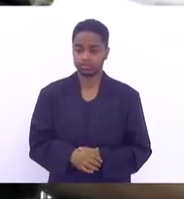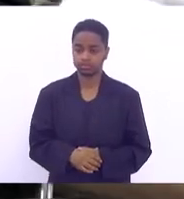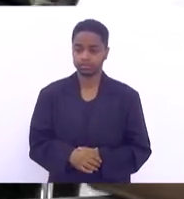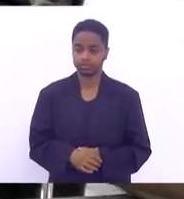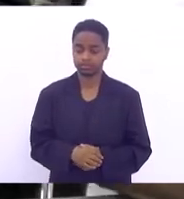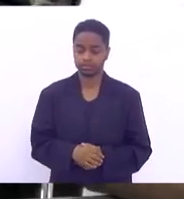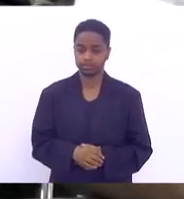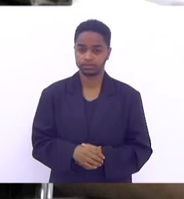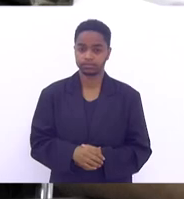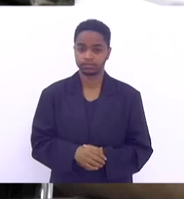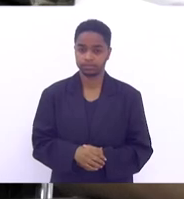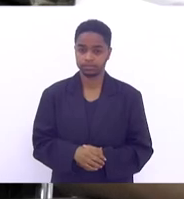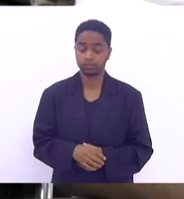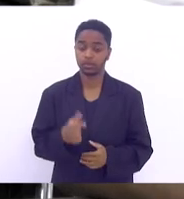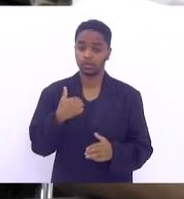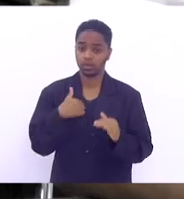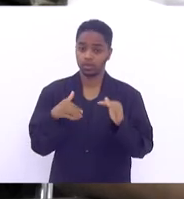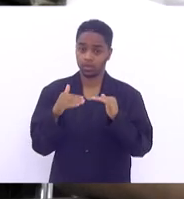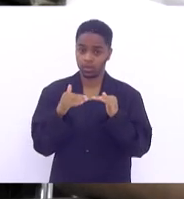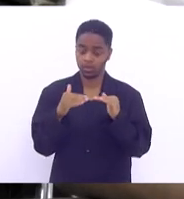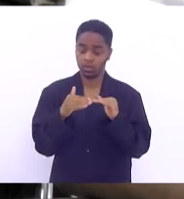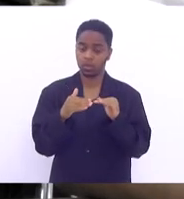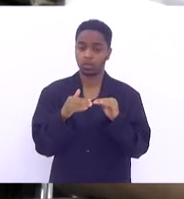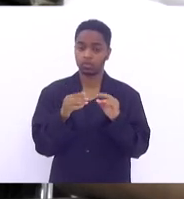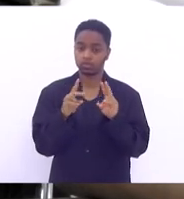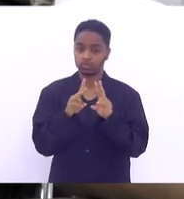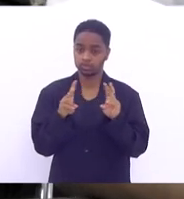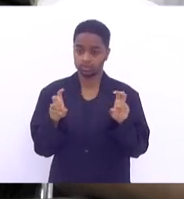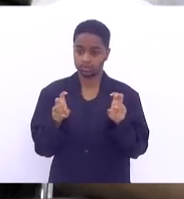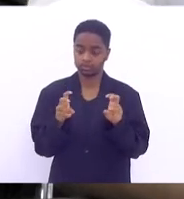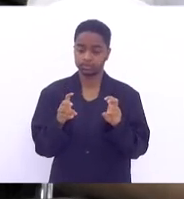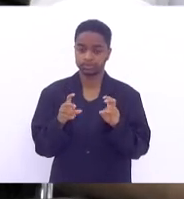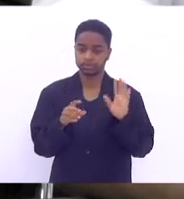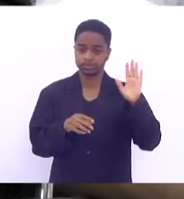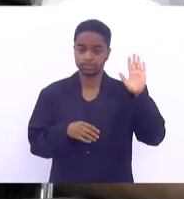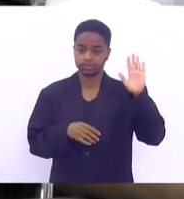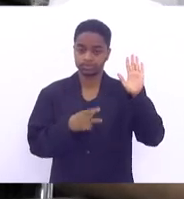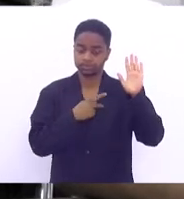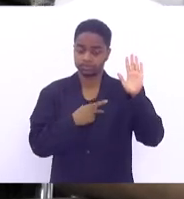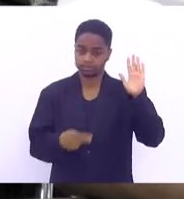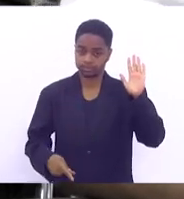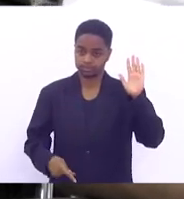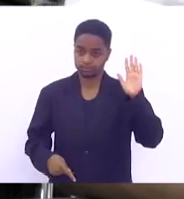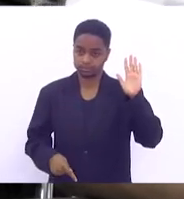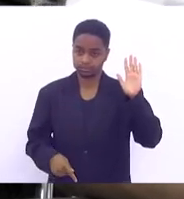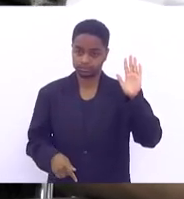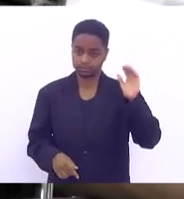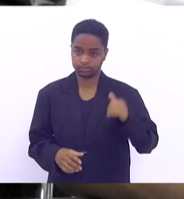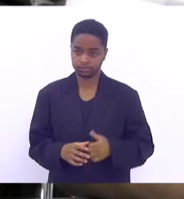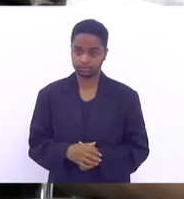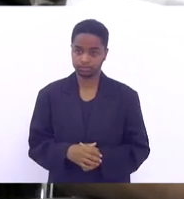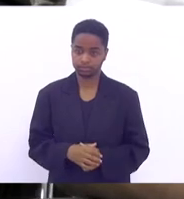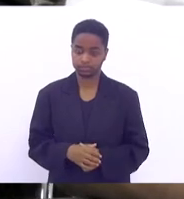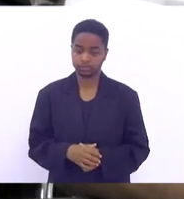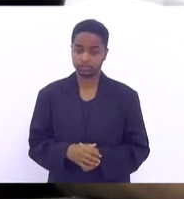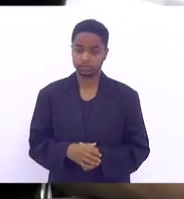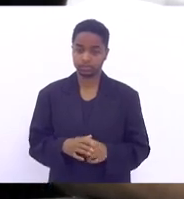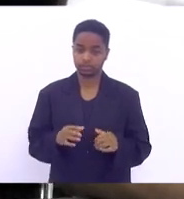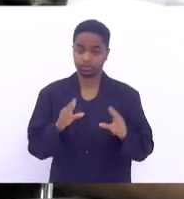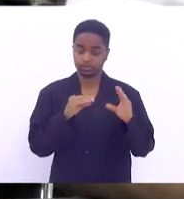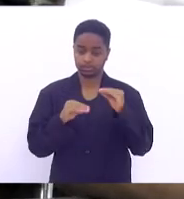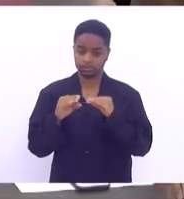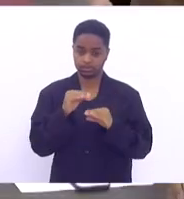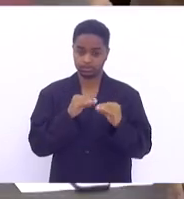regra jurídica. Com o mérito da presidente, sugestão da deputada. Sem dúvida. Presidente. Então, concordamos todos com o mérito. Não, a sugestão, do ponto de vista